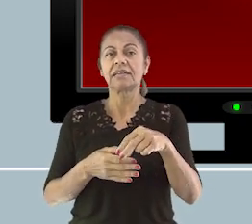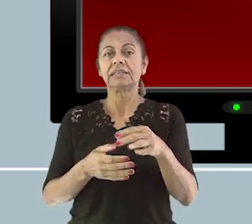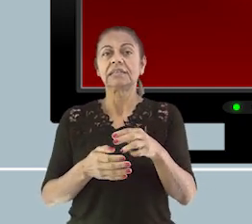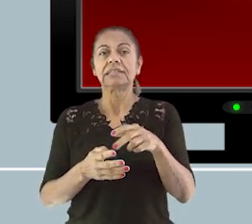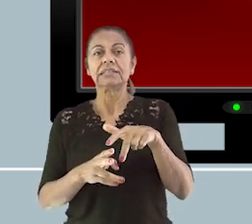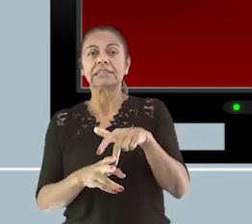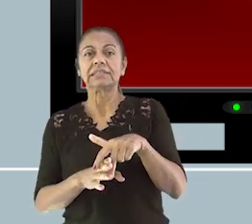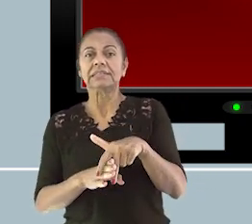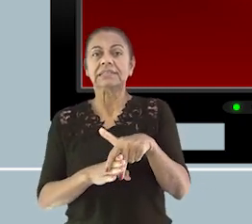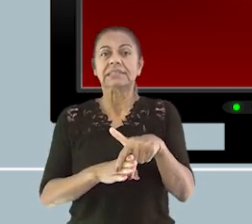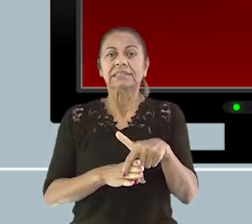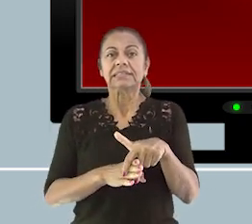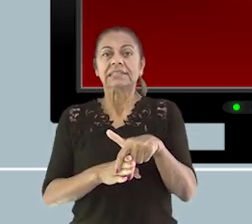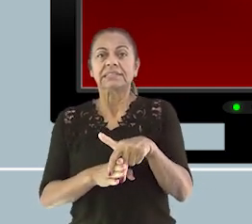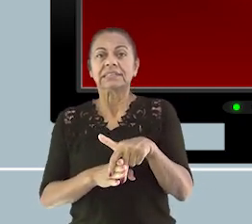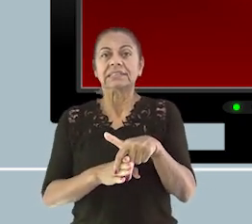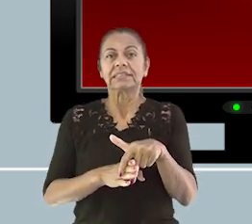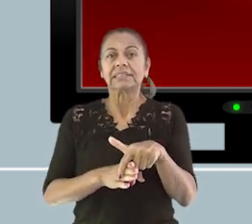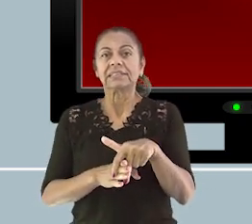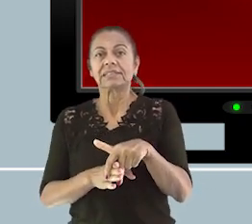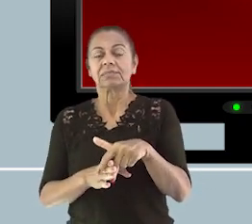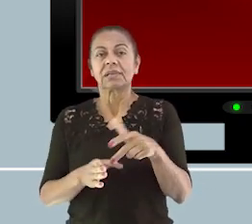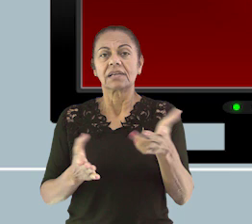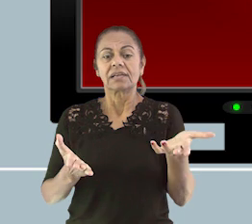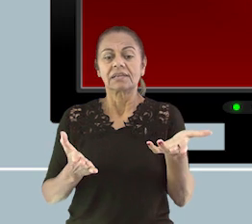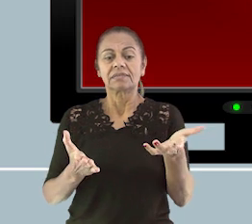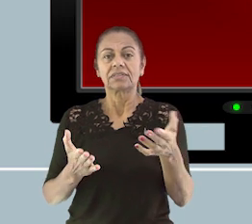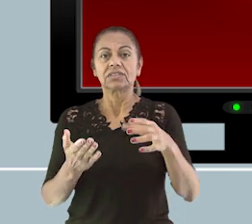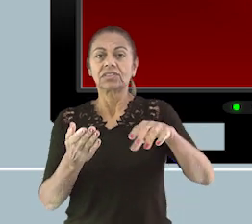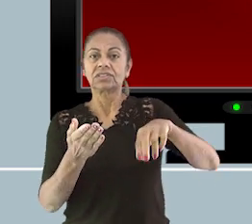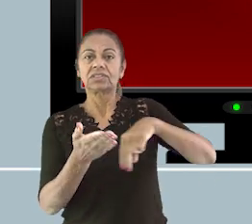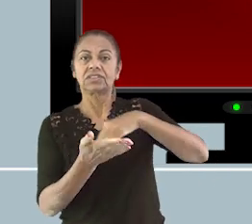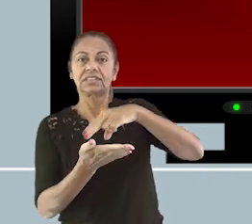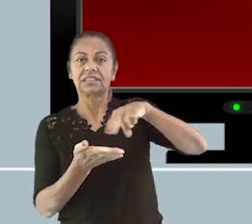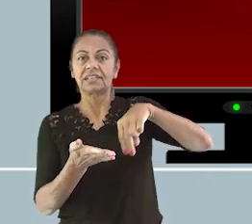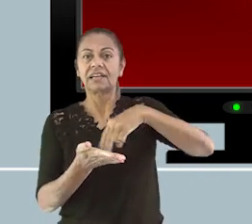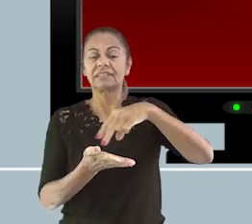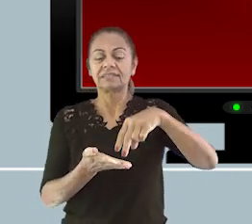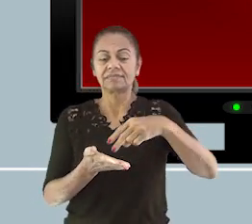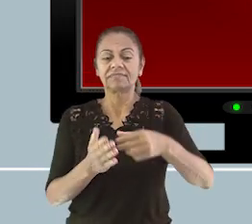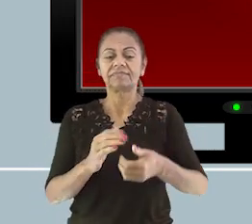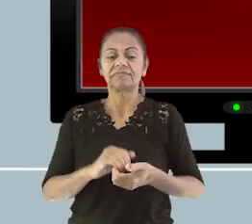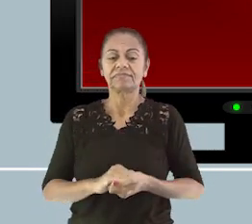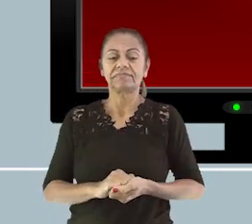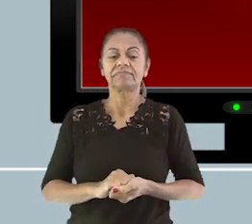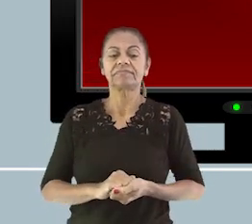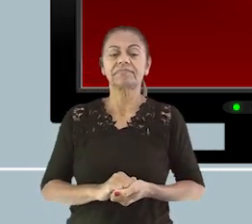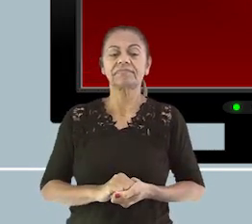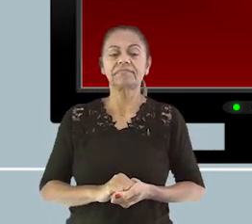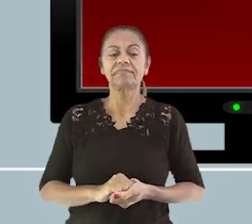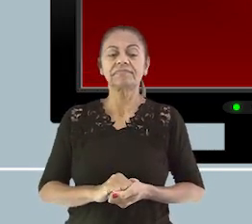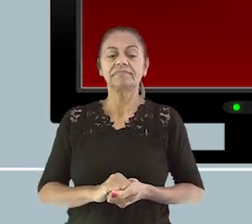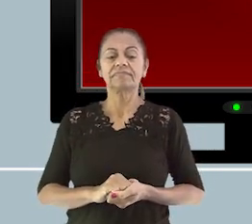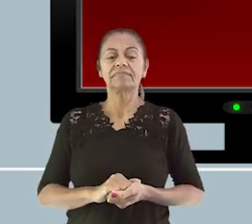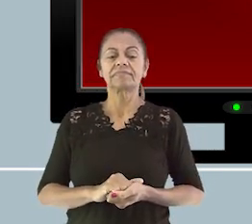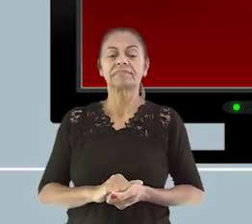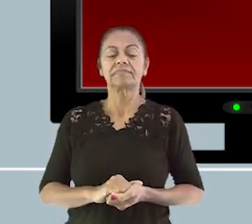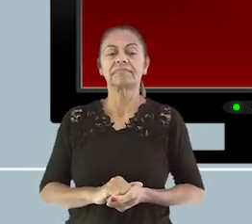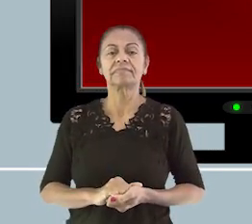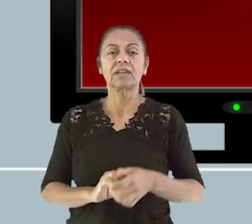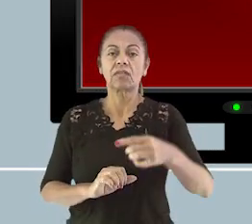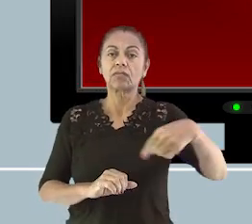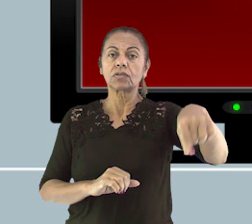equilibrar, girar, vamos fazer uma brincadeira de correr? Mas não vale ficar parado.